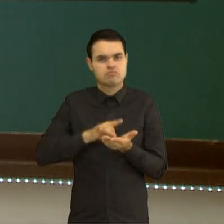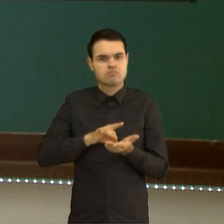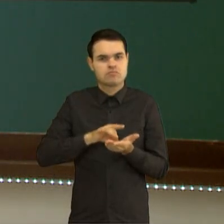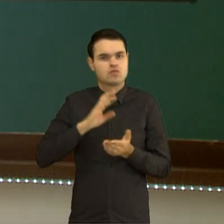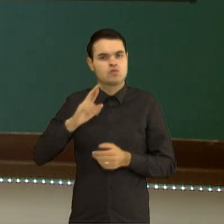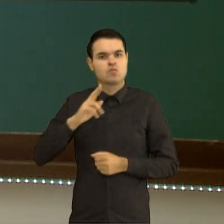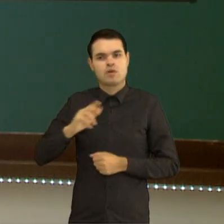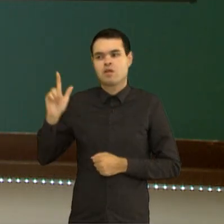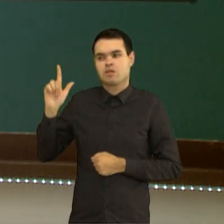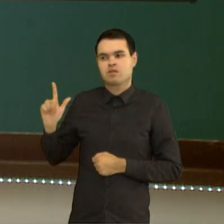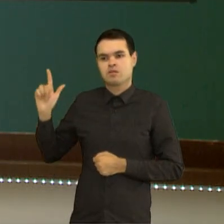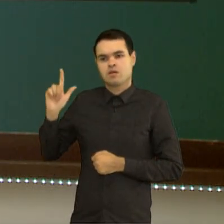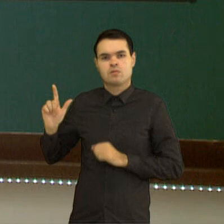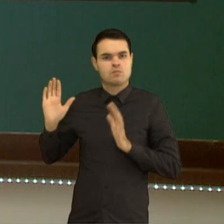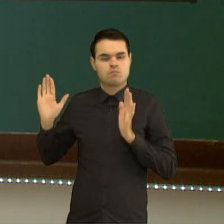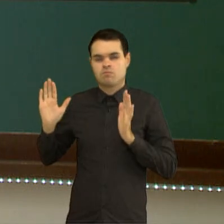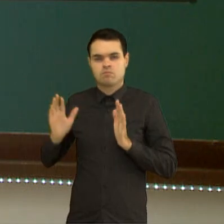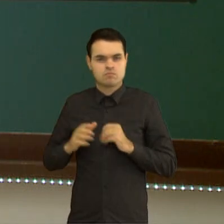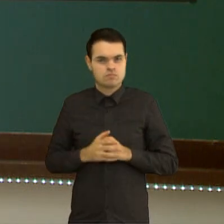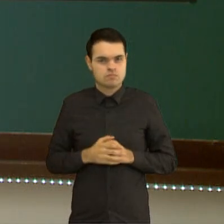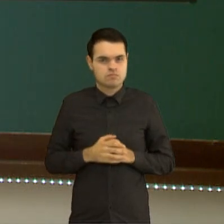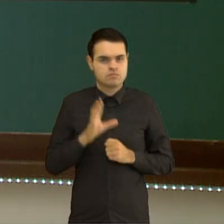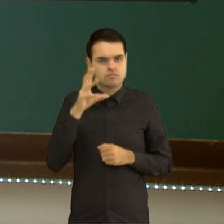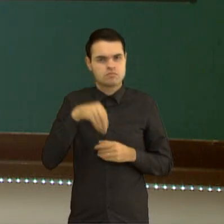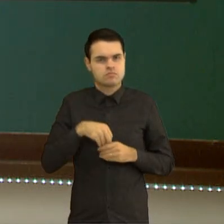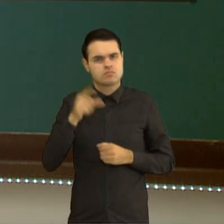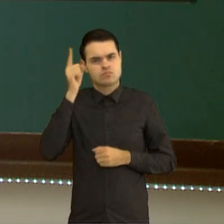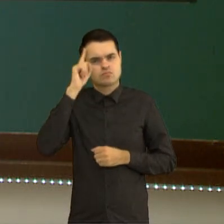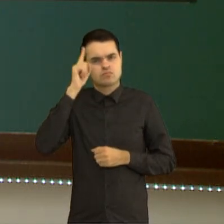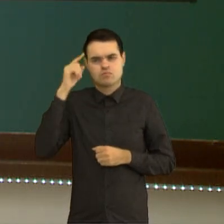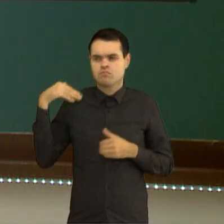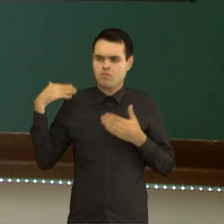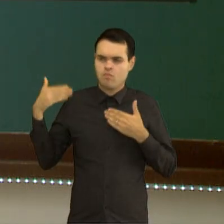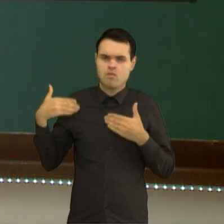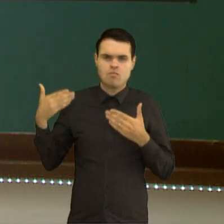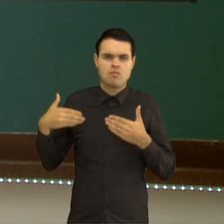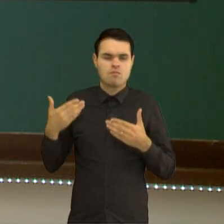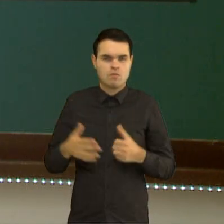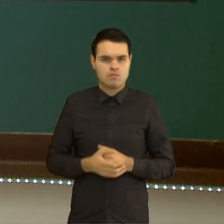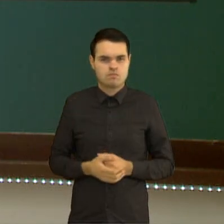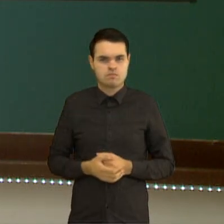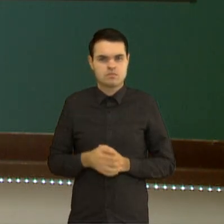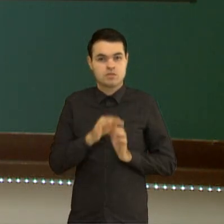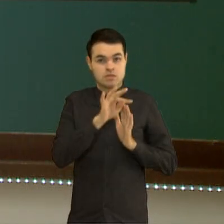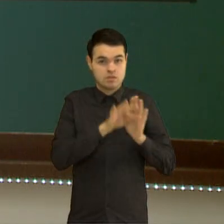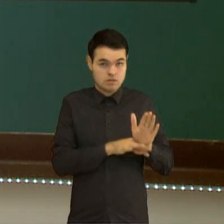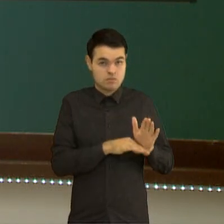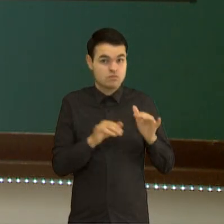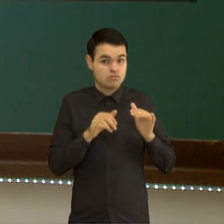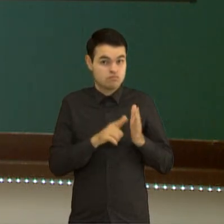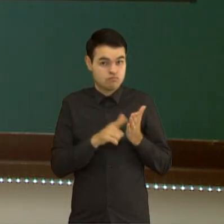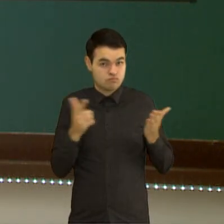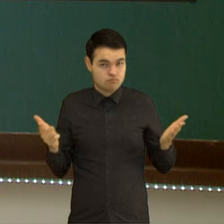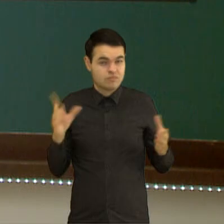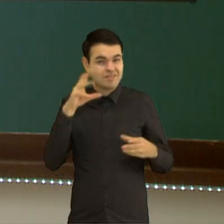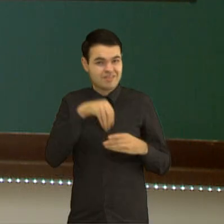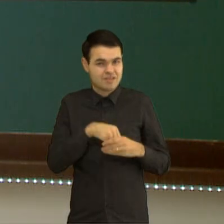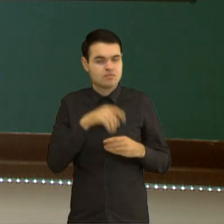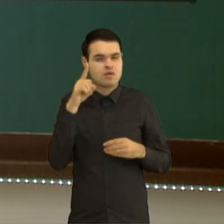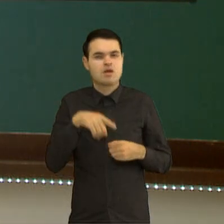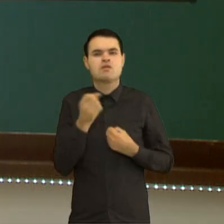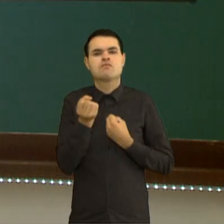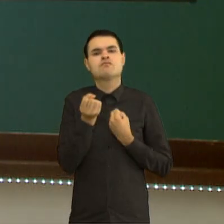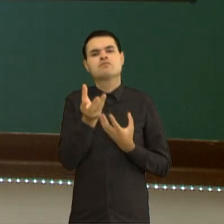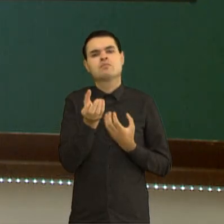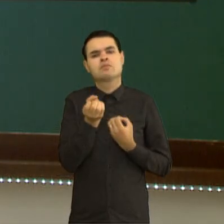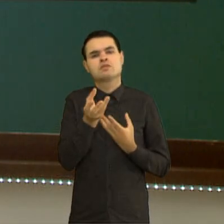da literatura, que está presente no nosso dia a dia. Texto jornalístico, ou seja, um texto informativo,